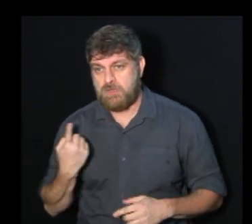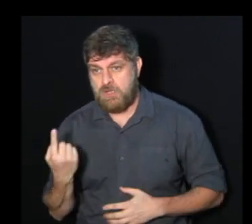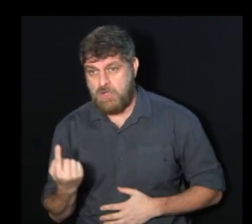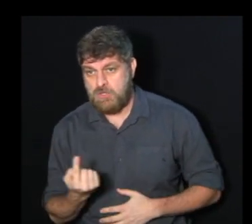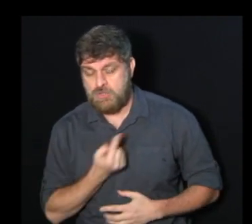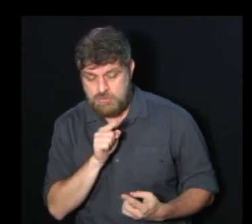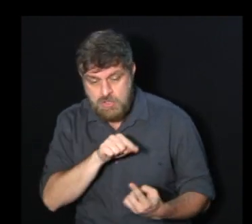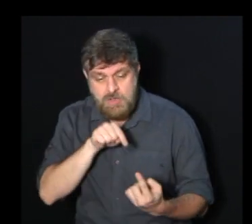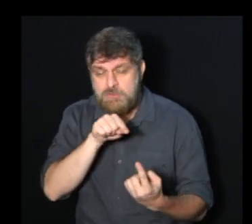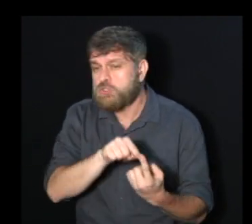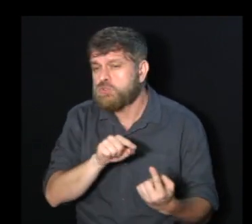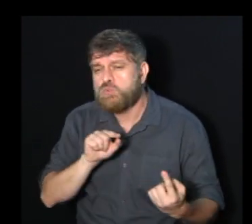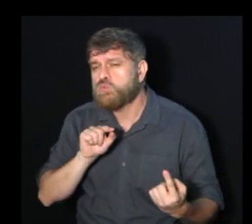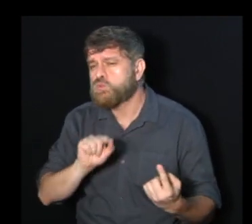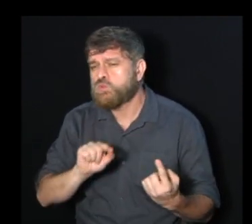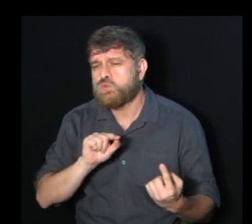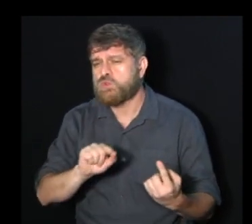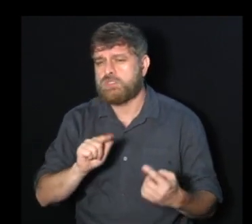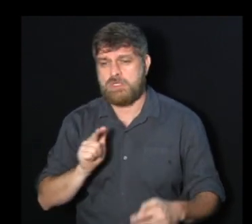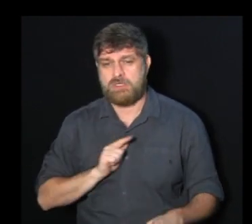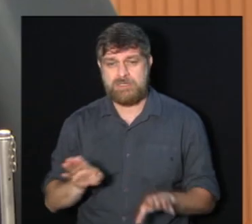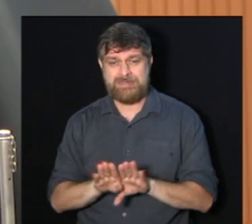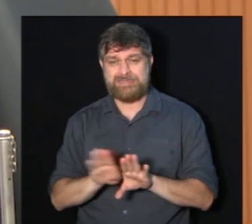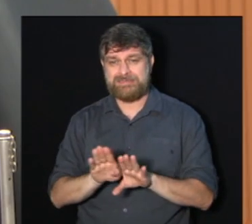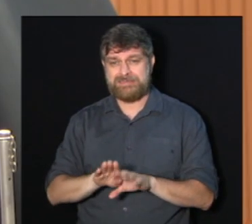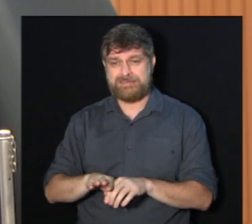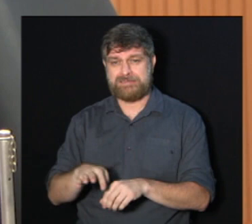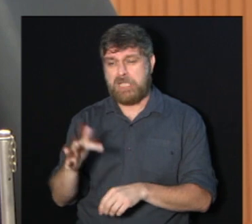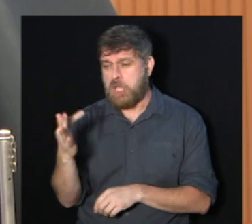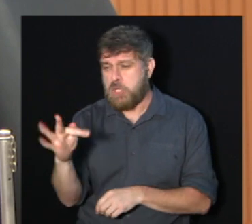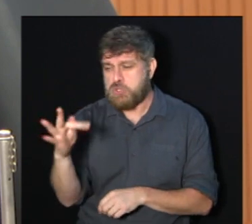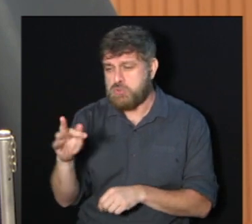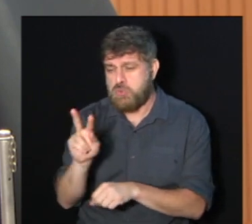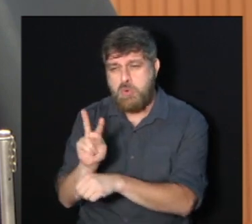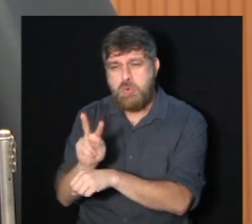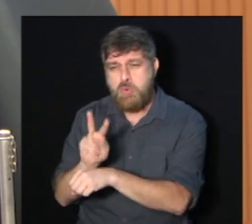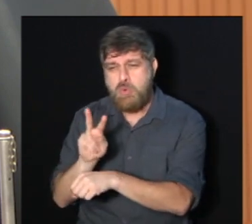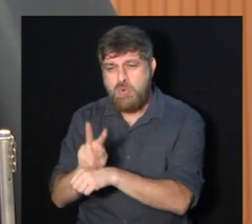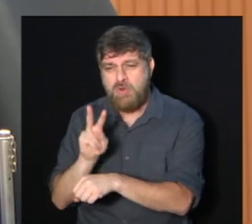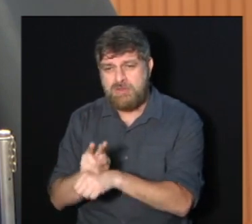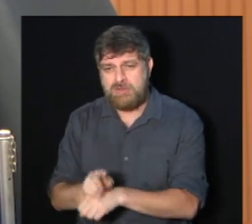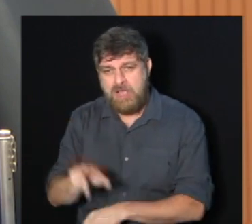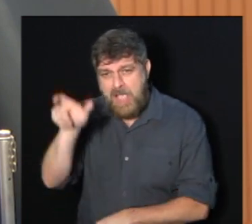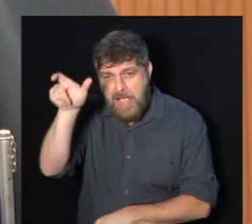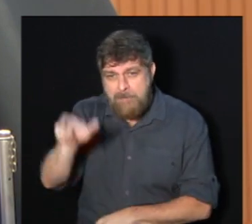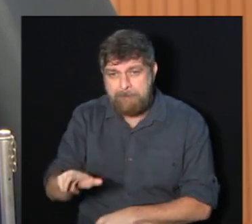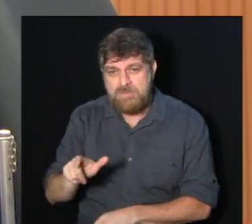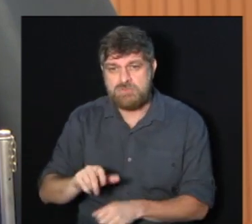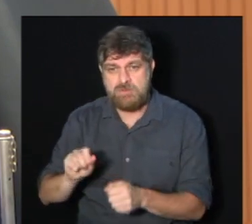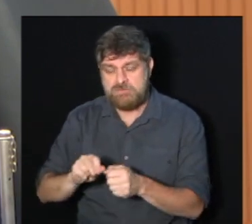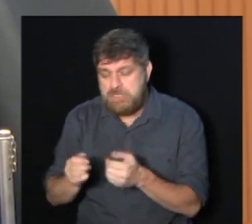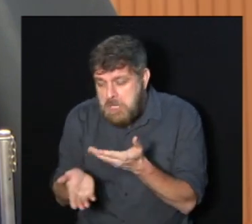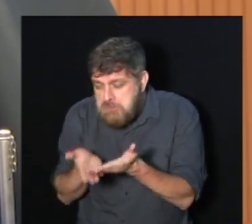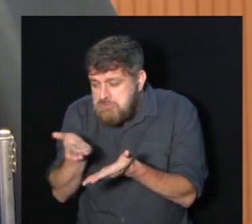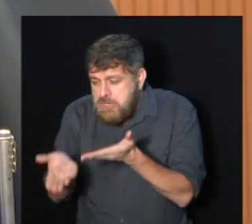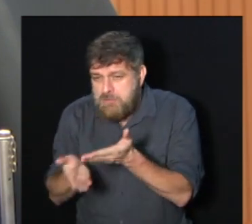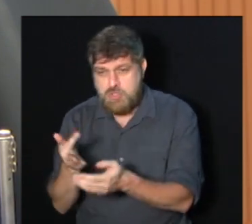nosso objetivo aqui também não é só tratar a dor e só fazer a parte do